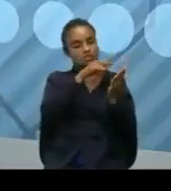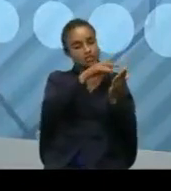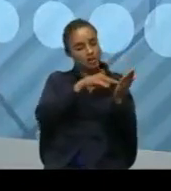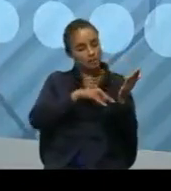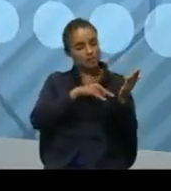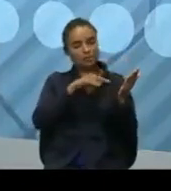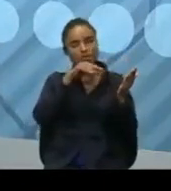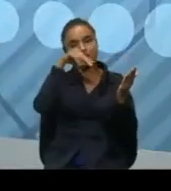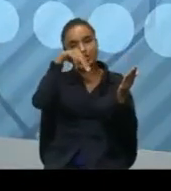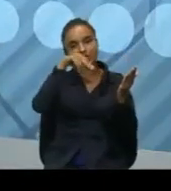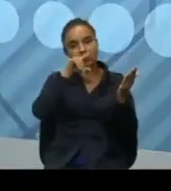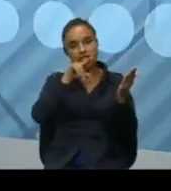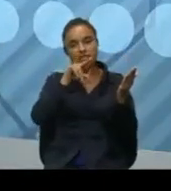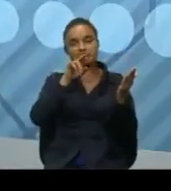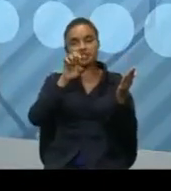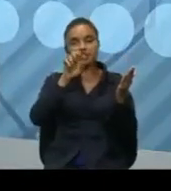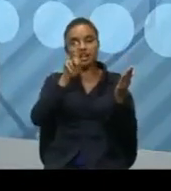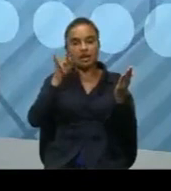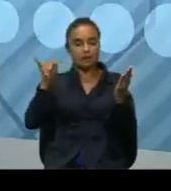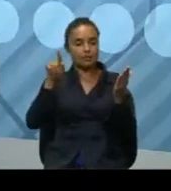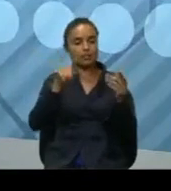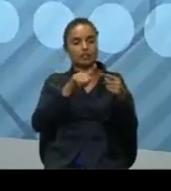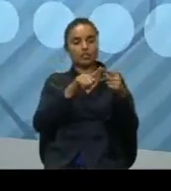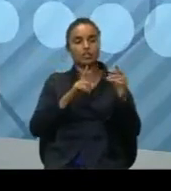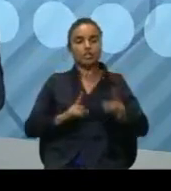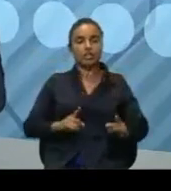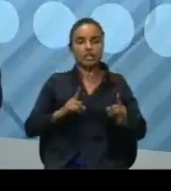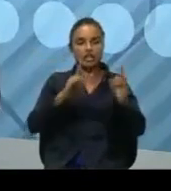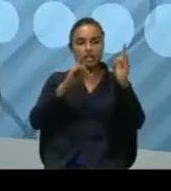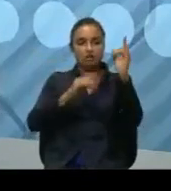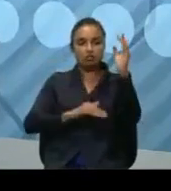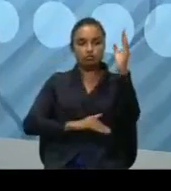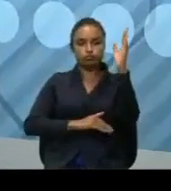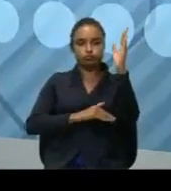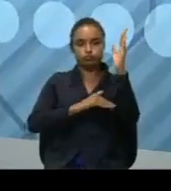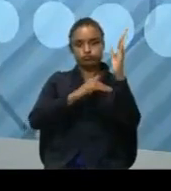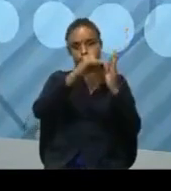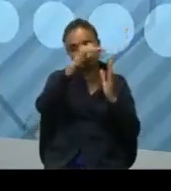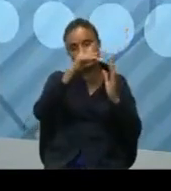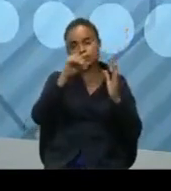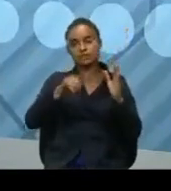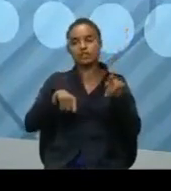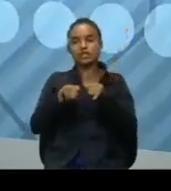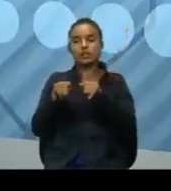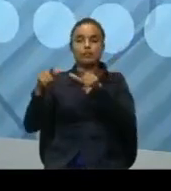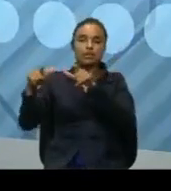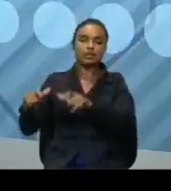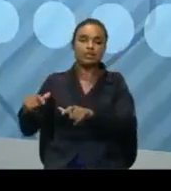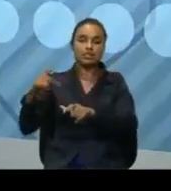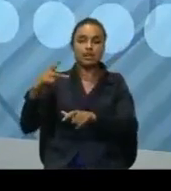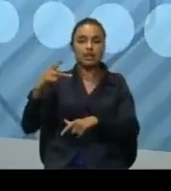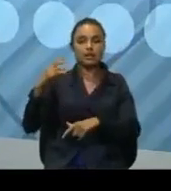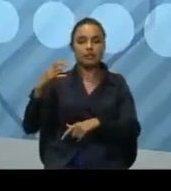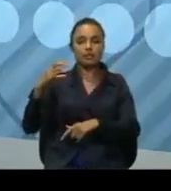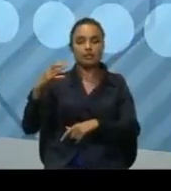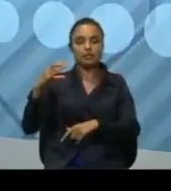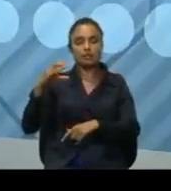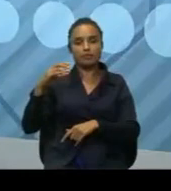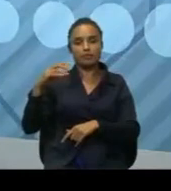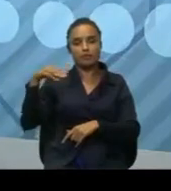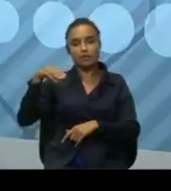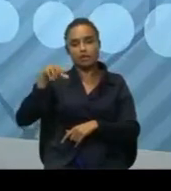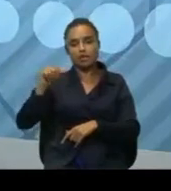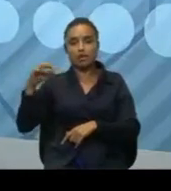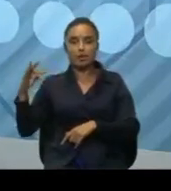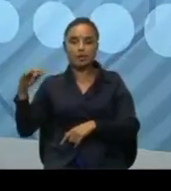elevadores, tá? Na obra, no canteiro de obra. E ela também vai falar dos ambientes, vai citar o PCMAT, tá bom?